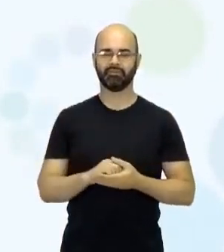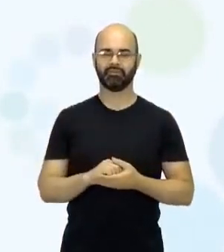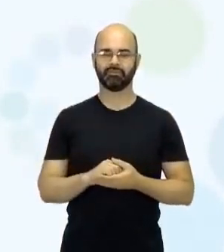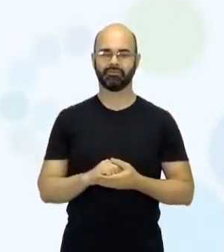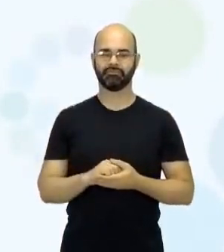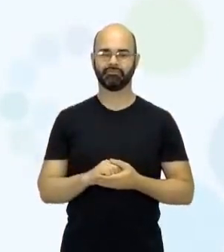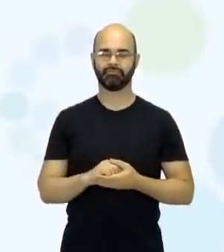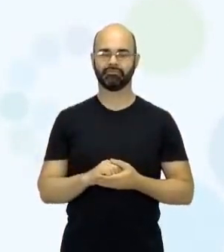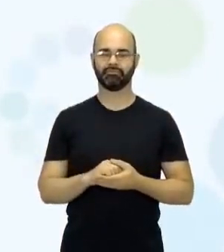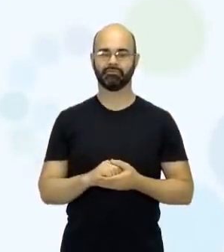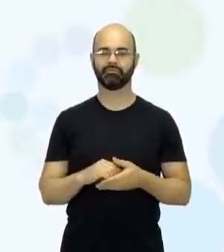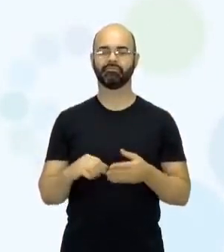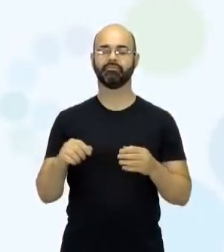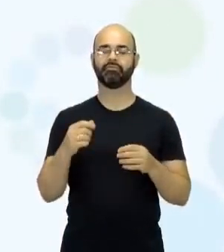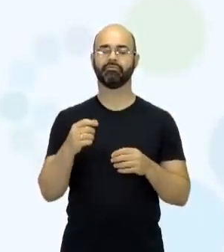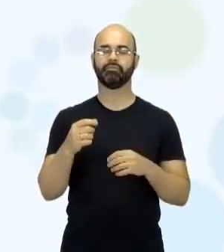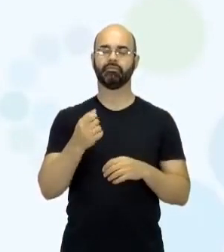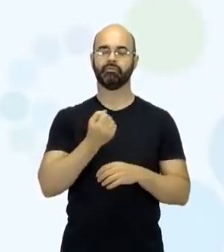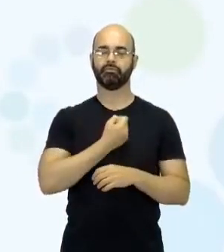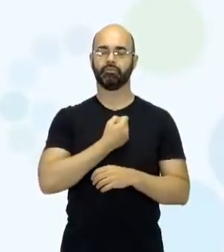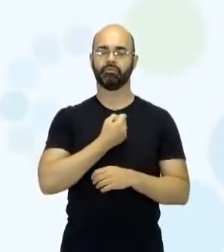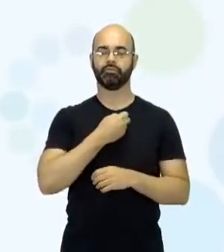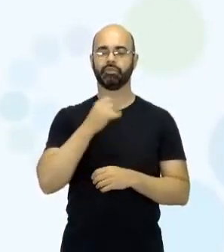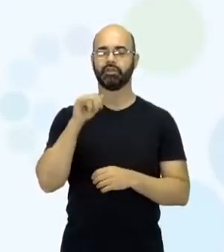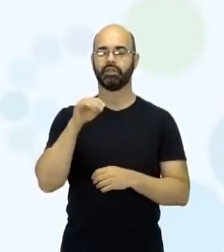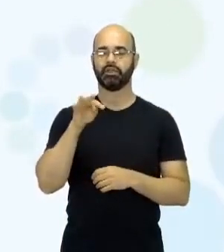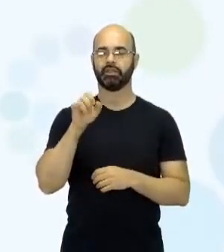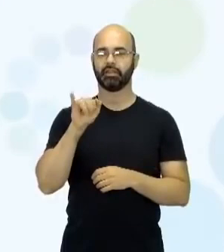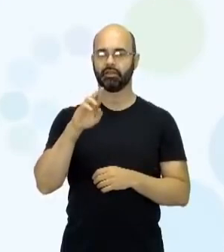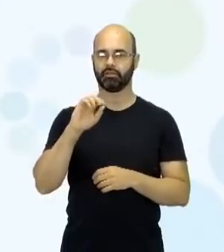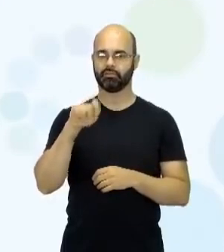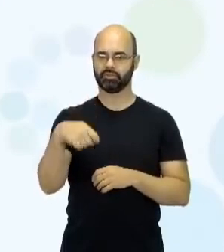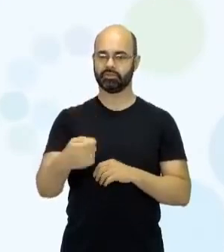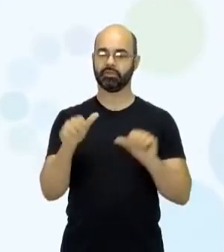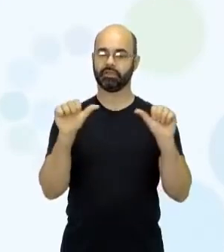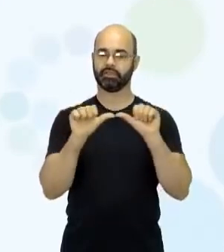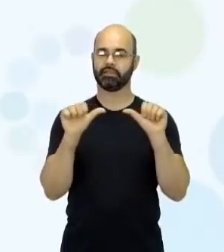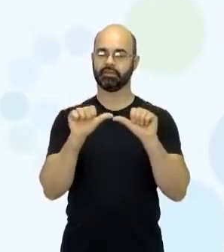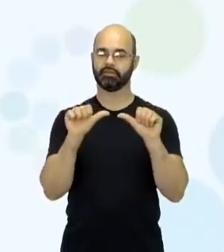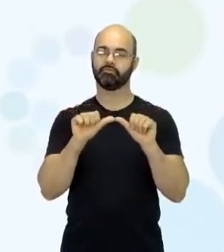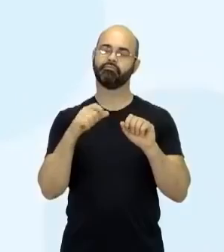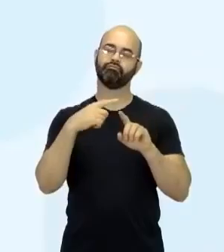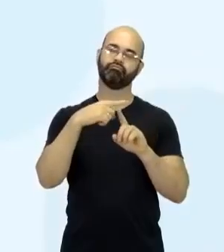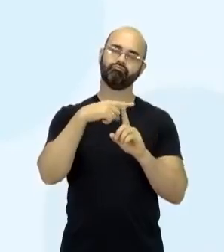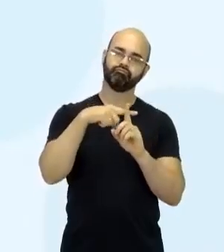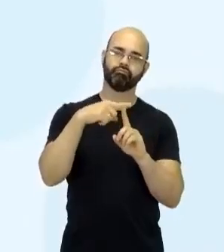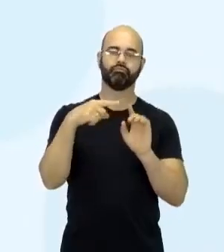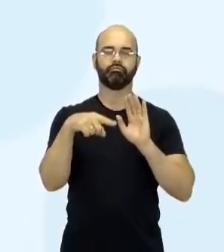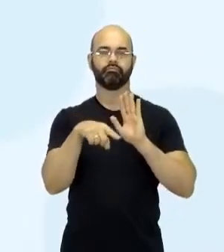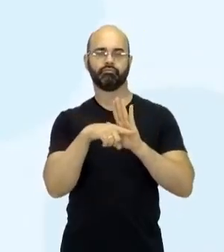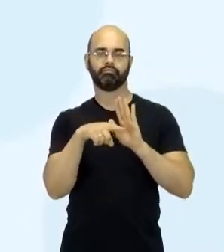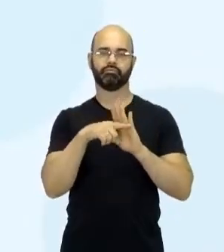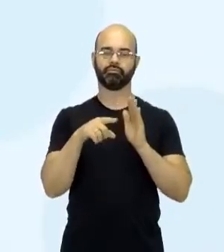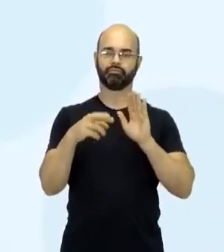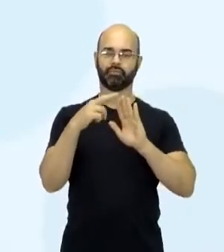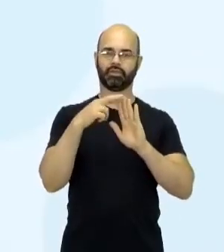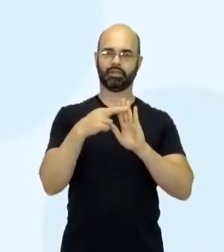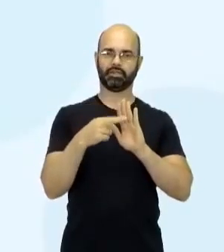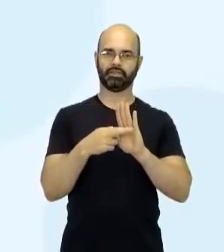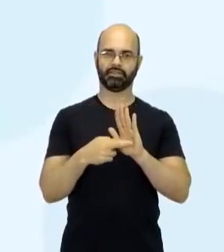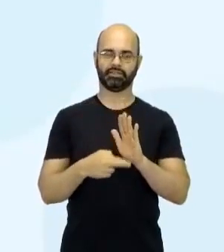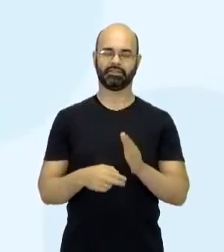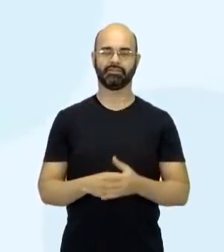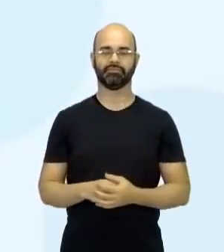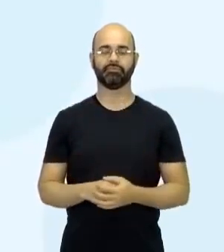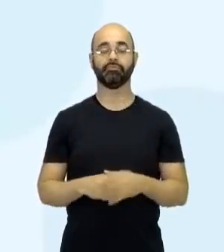com Inteiros, né? Essa parte 2. E hoje nós vamos falar um pouquinho aí sobre essa regra de sinais. Então, só para não deixar de